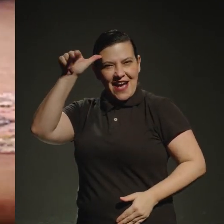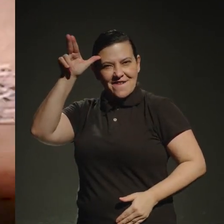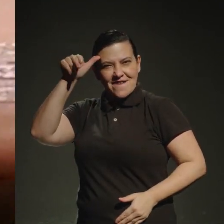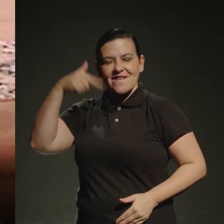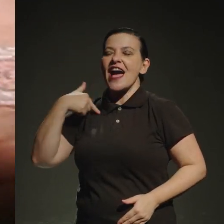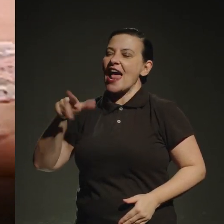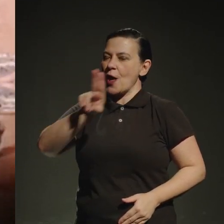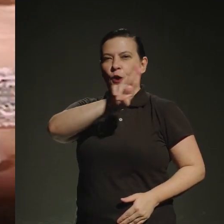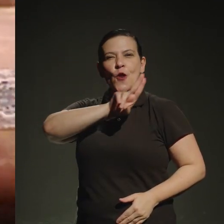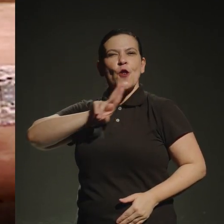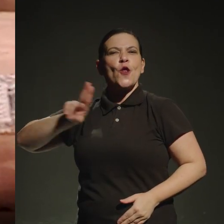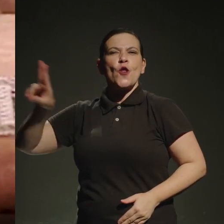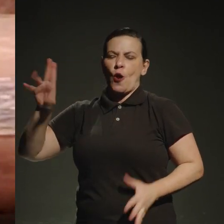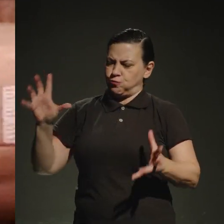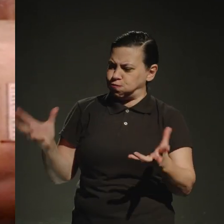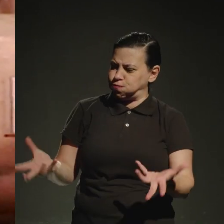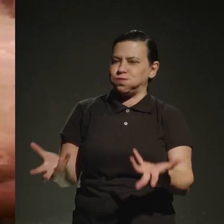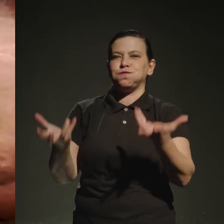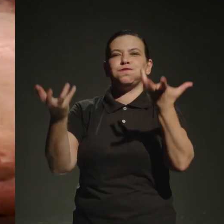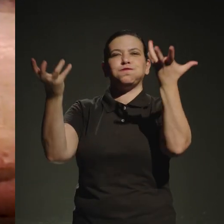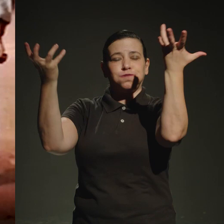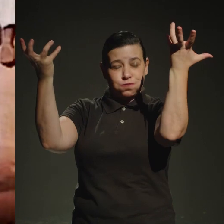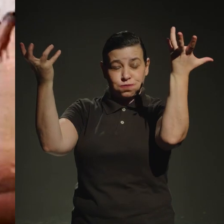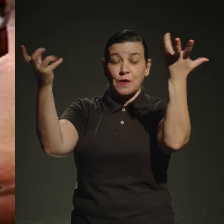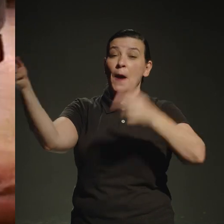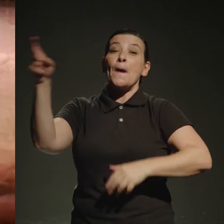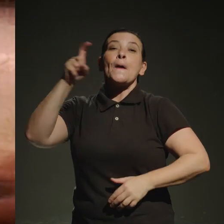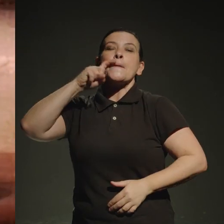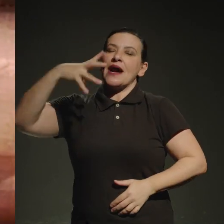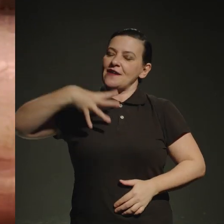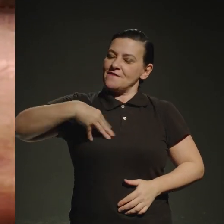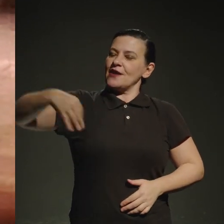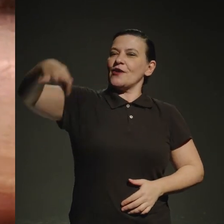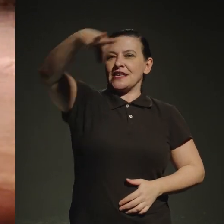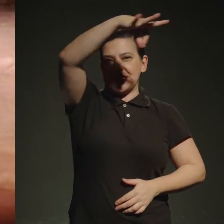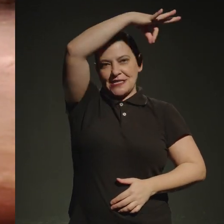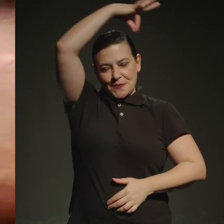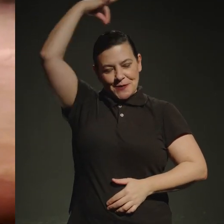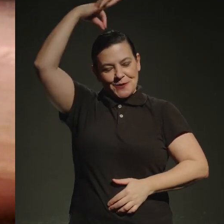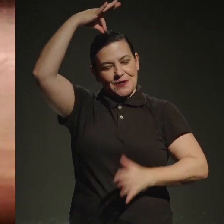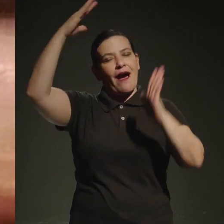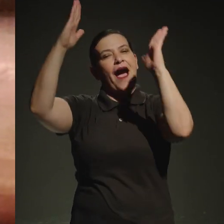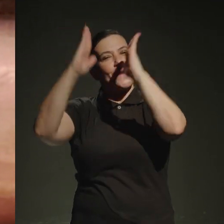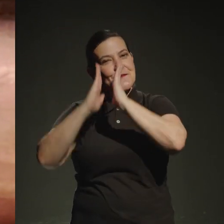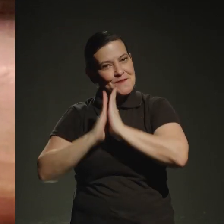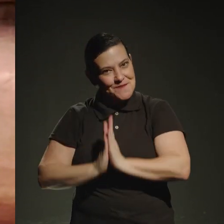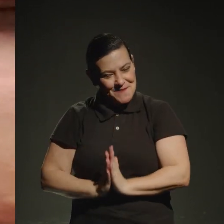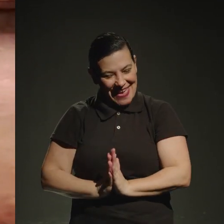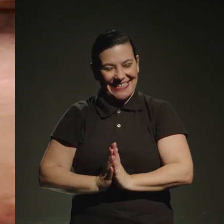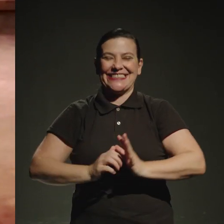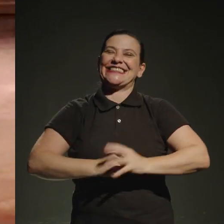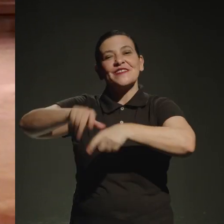Rocinante, Rocinante, vês como sou magnífico? E agora basta de cortesias. O mundo nos aguarda,